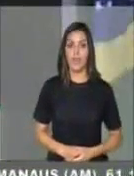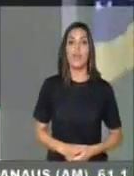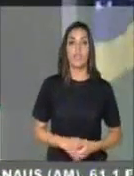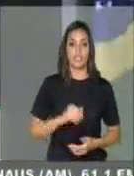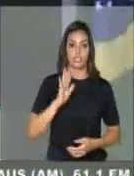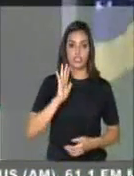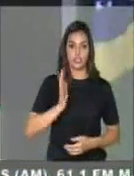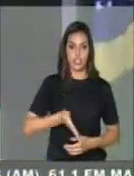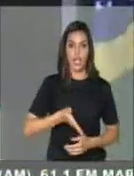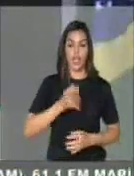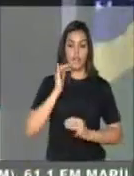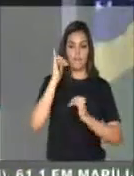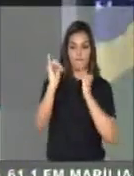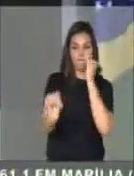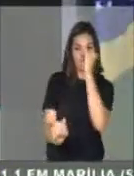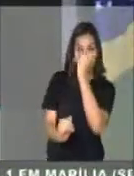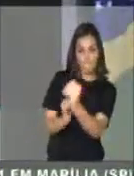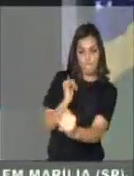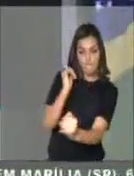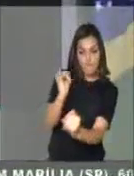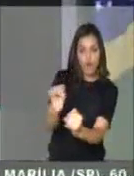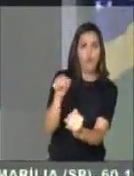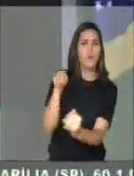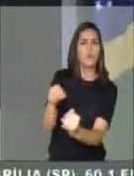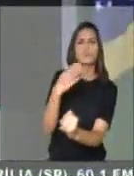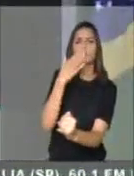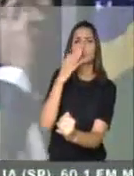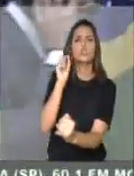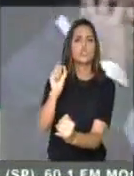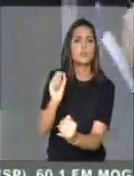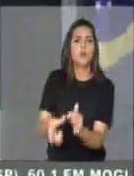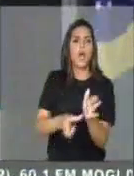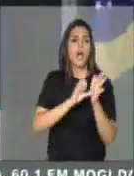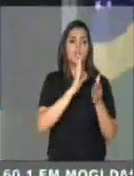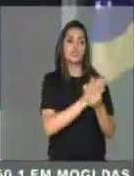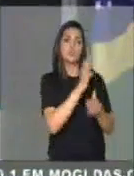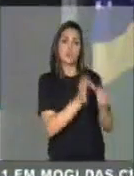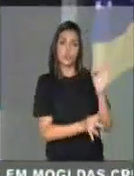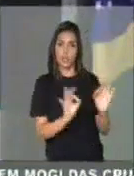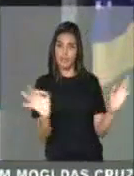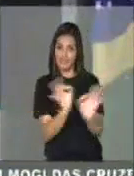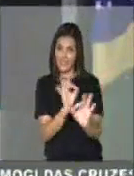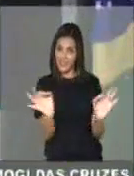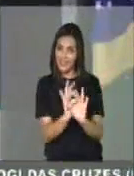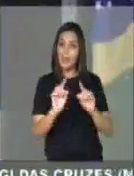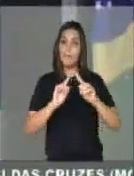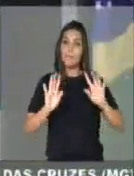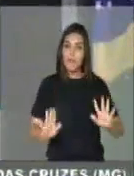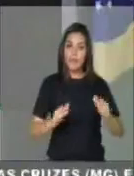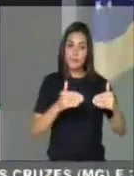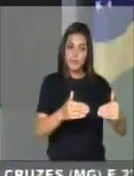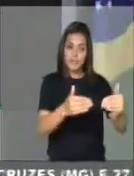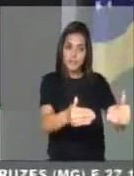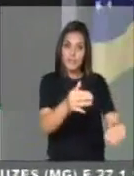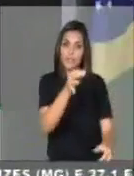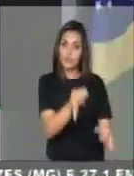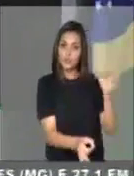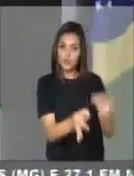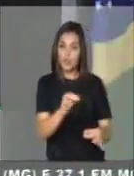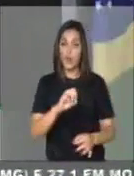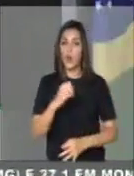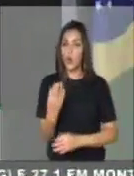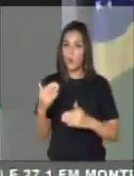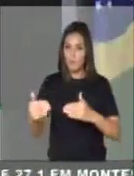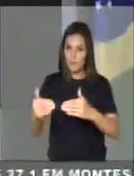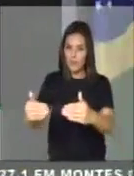da remessa do tipo de informação mencionado, independentemente de prévia ordem judicial, por deliberação do MJ ou do MRE,